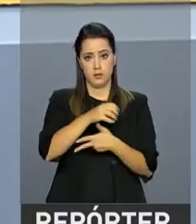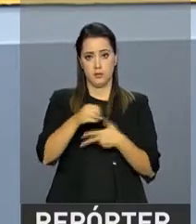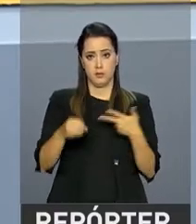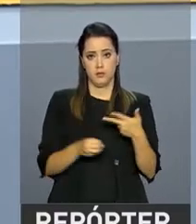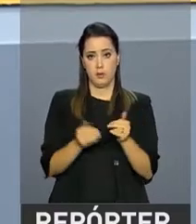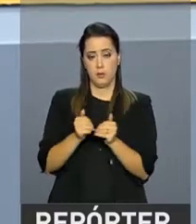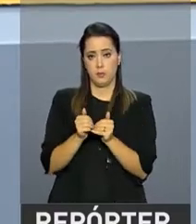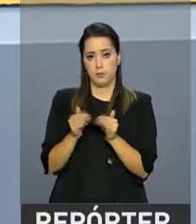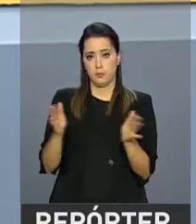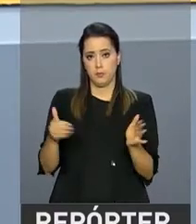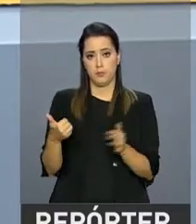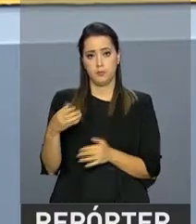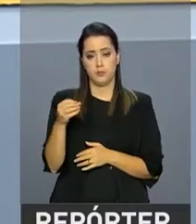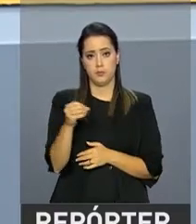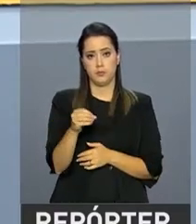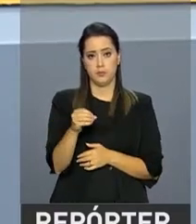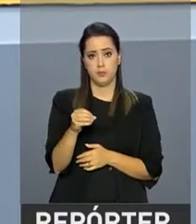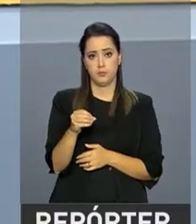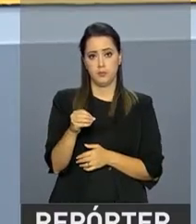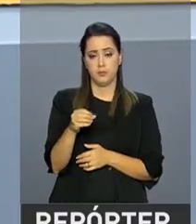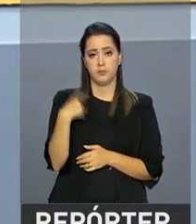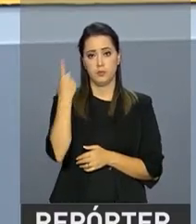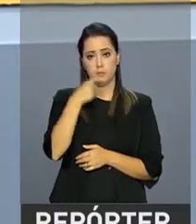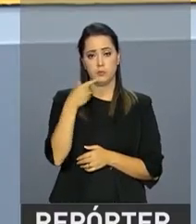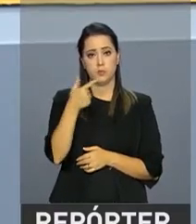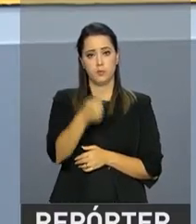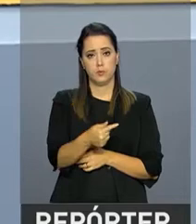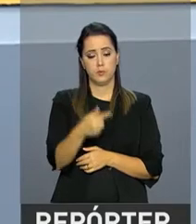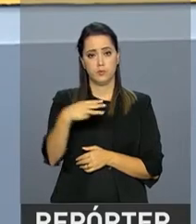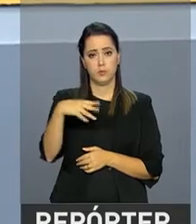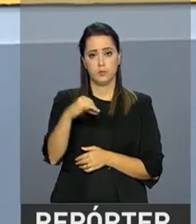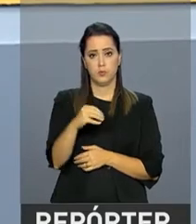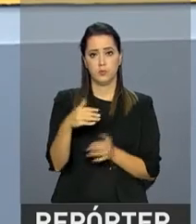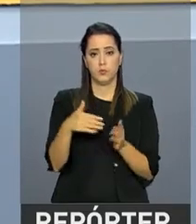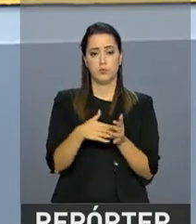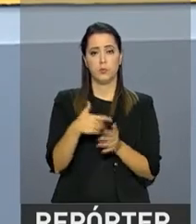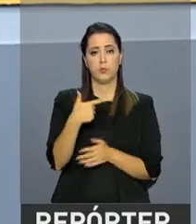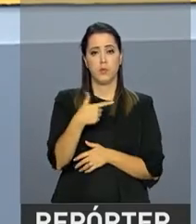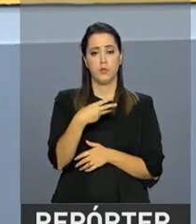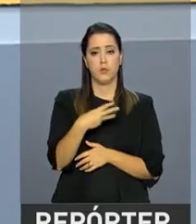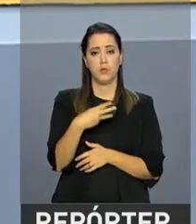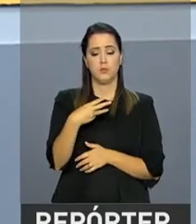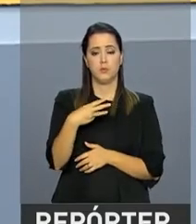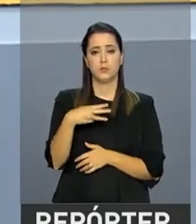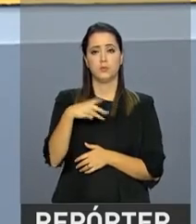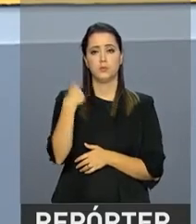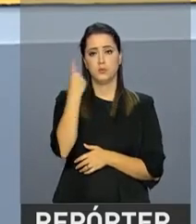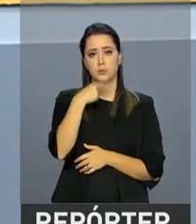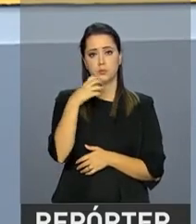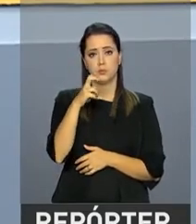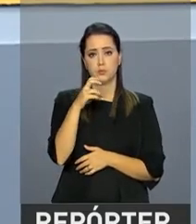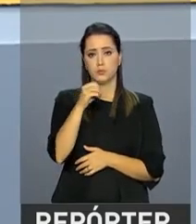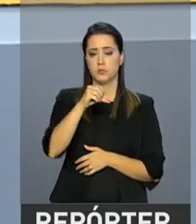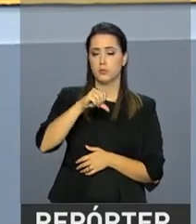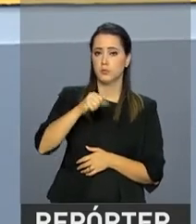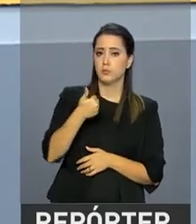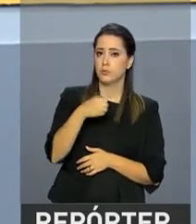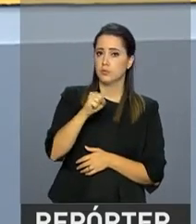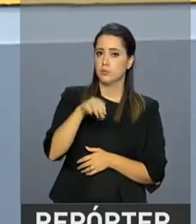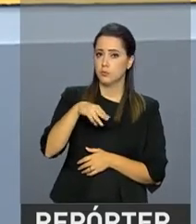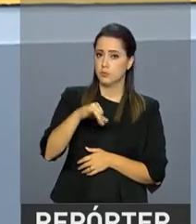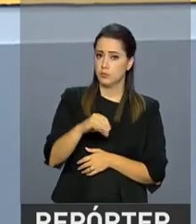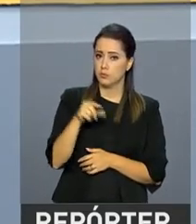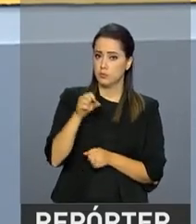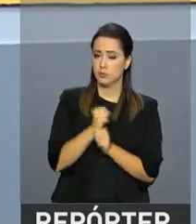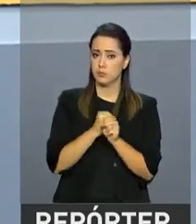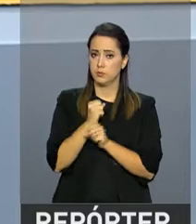deverão ser feitas a partir das 10 horas do dia 7 de maio até às 23 horas e 59 minutos do dia 18 de